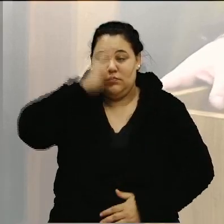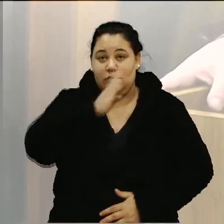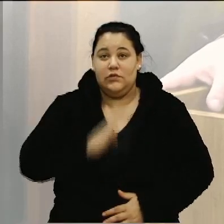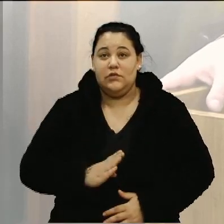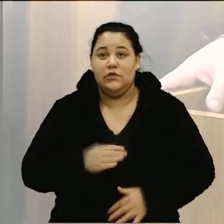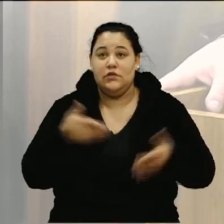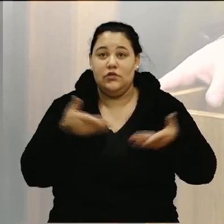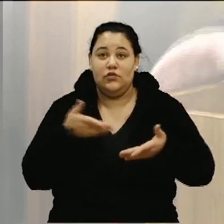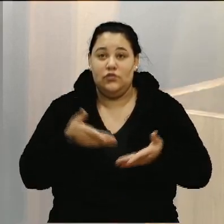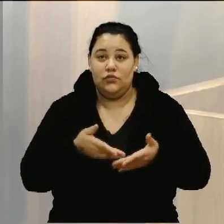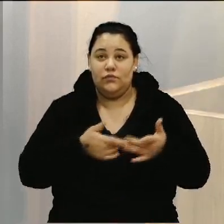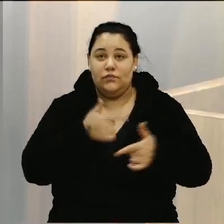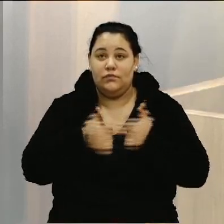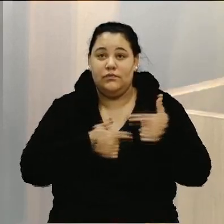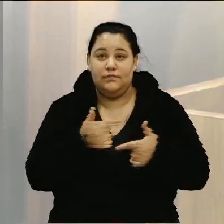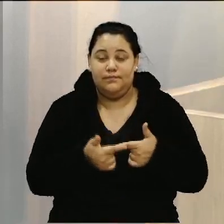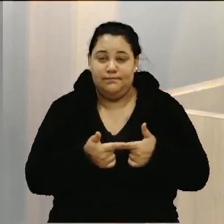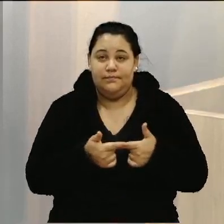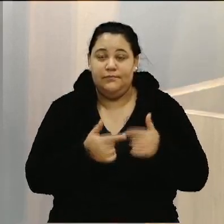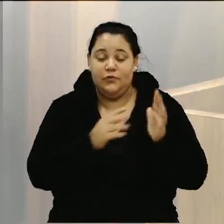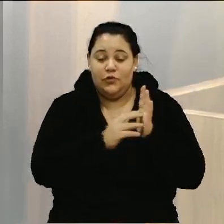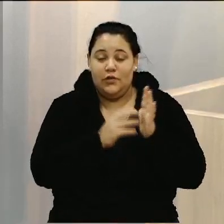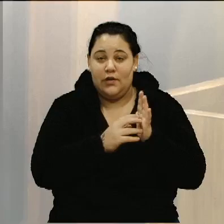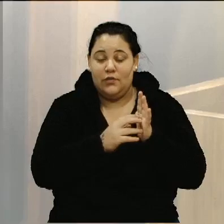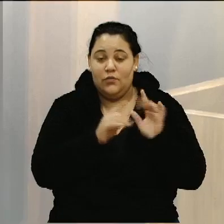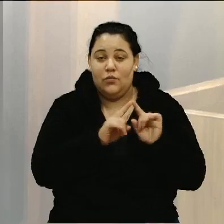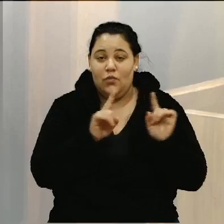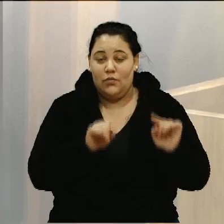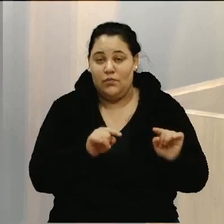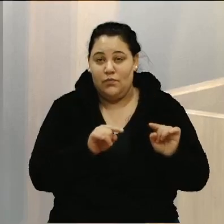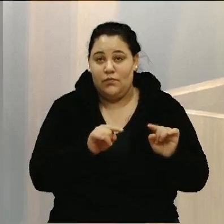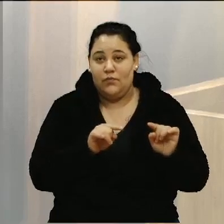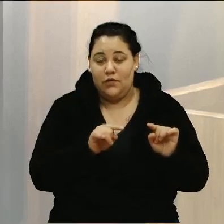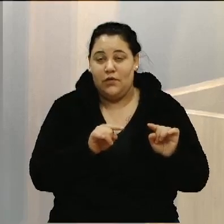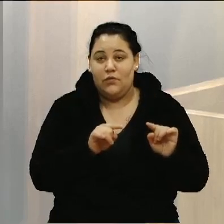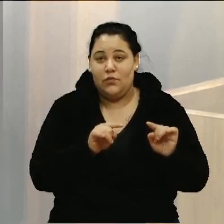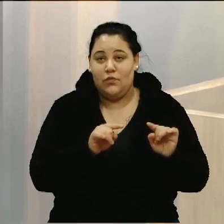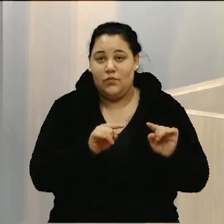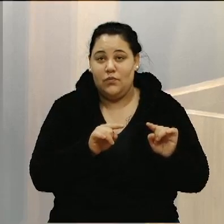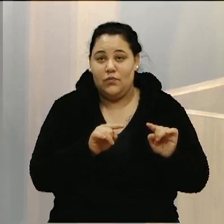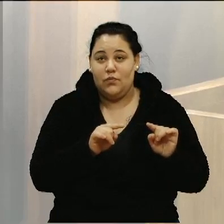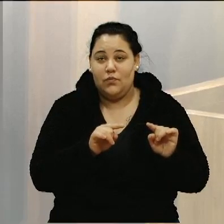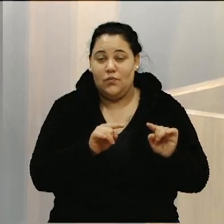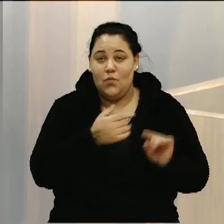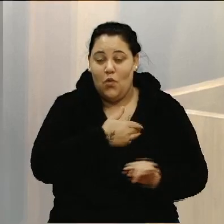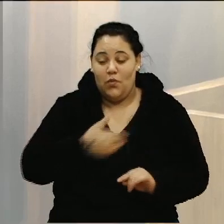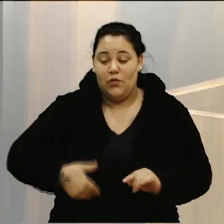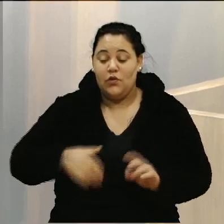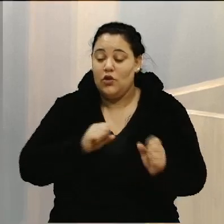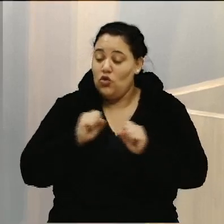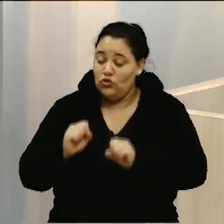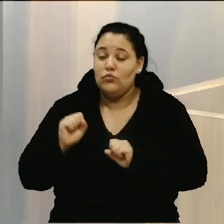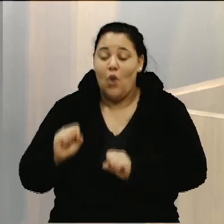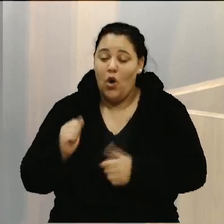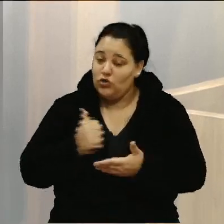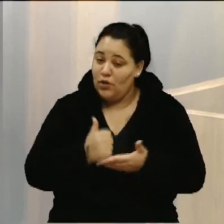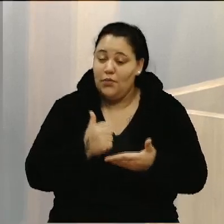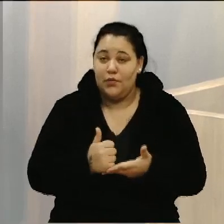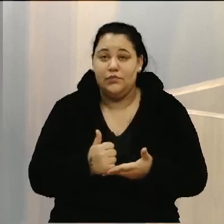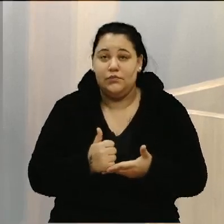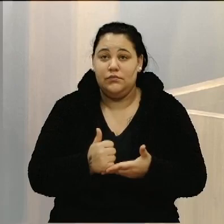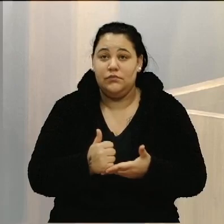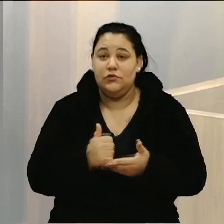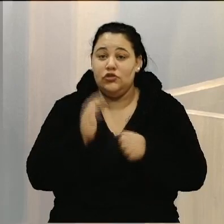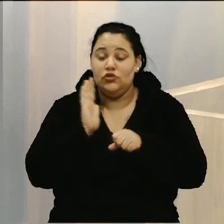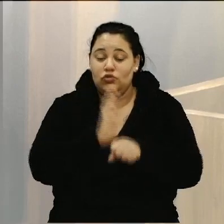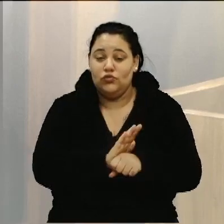servidores públicos municipais e que podem com propriedade contribuir nessas situações onde o